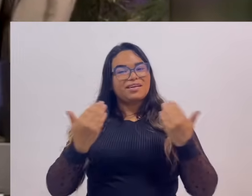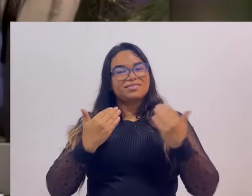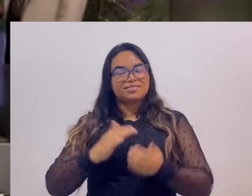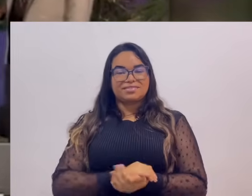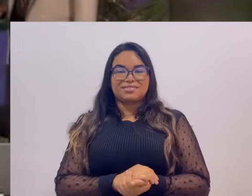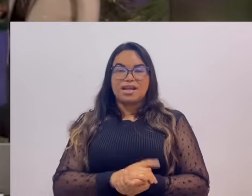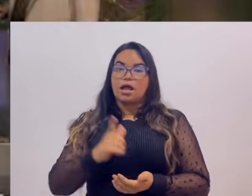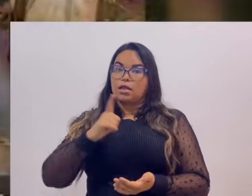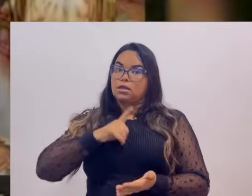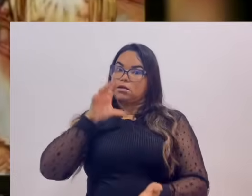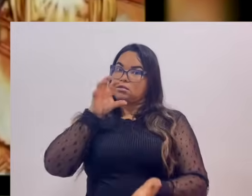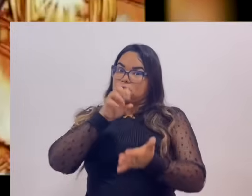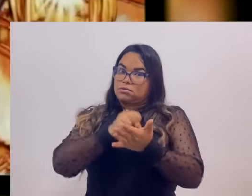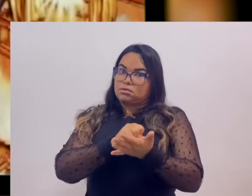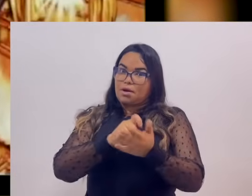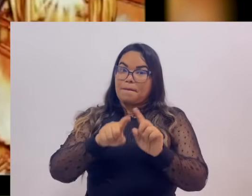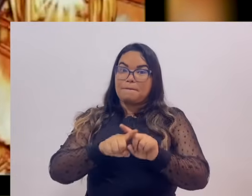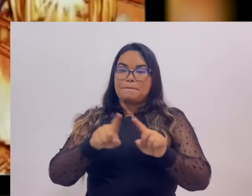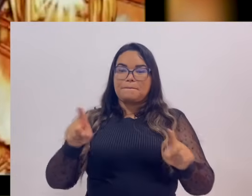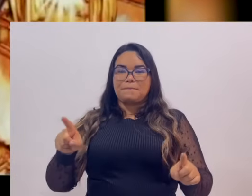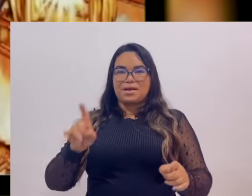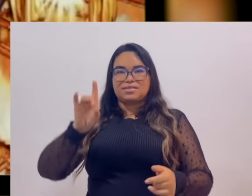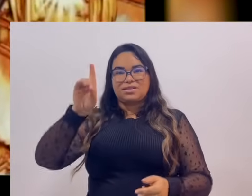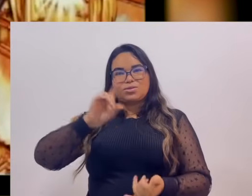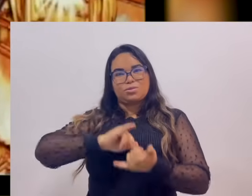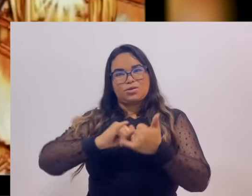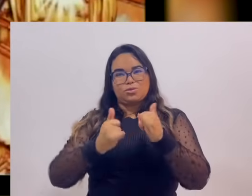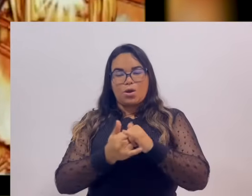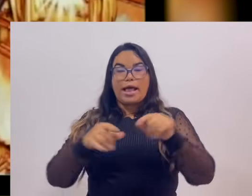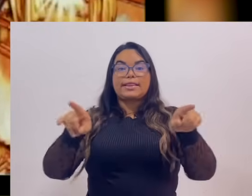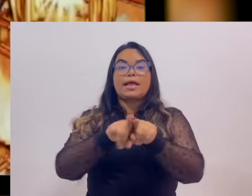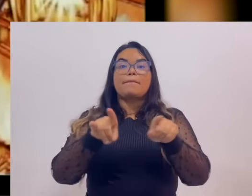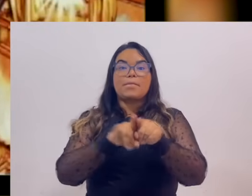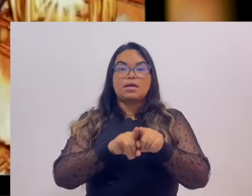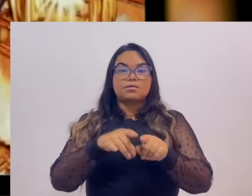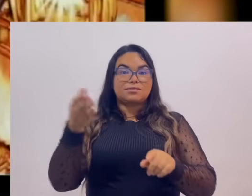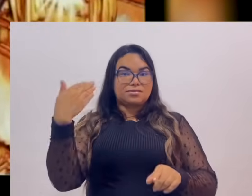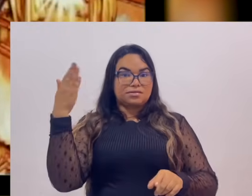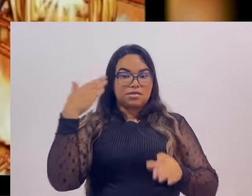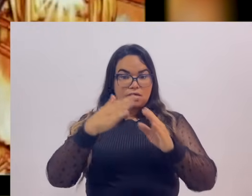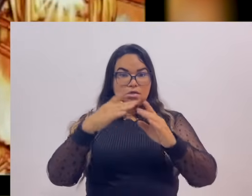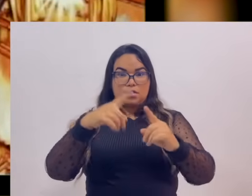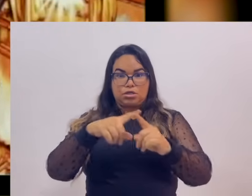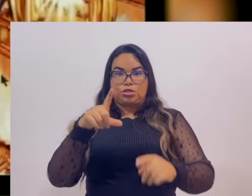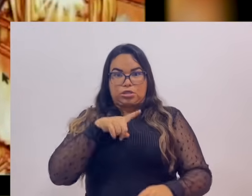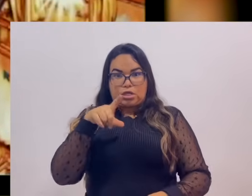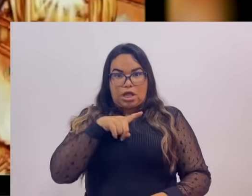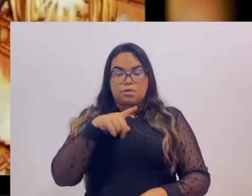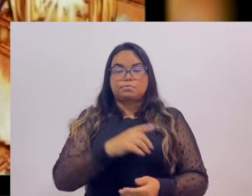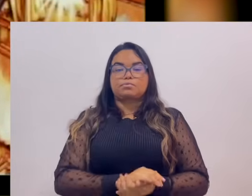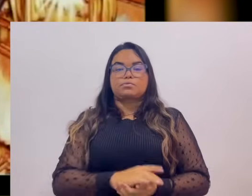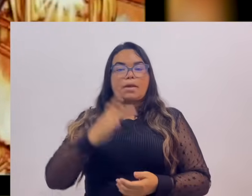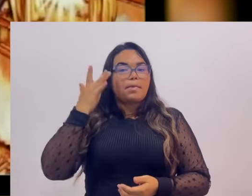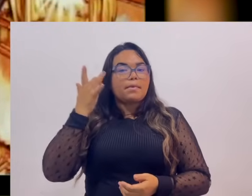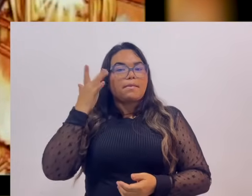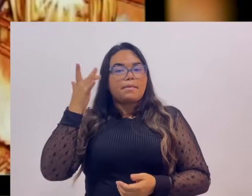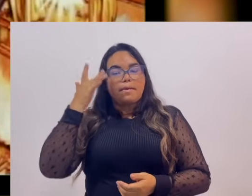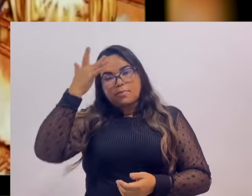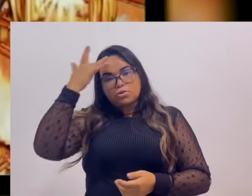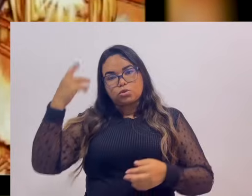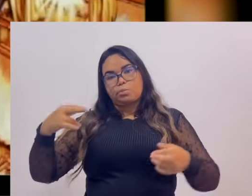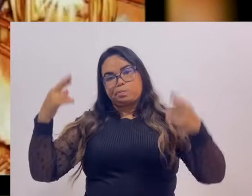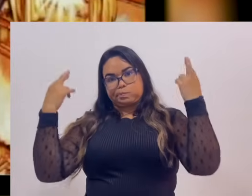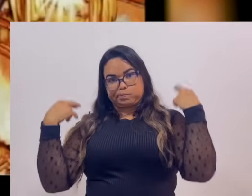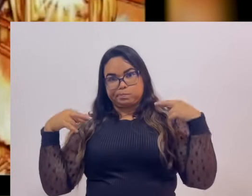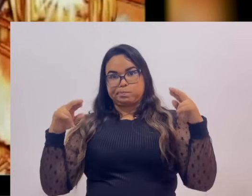vão juntas então agora o registro do pecado está ali mas uma vez por ano o registro dos